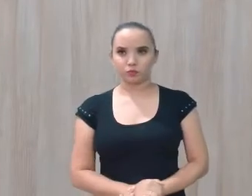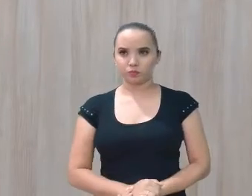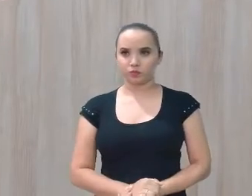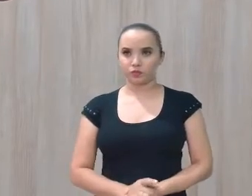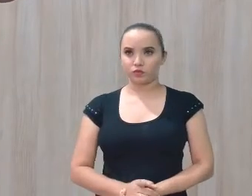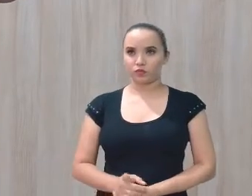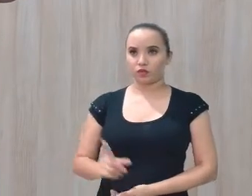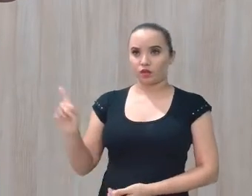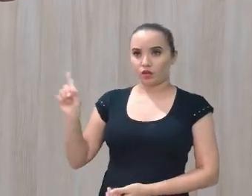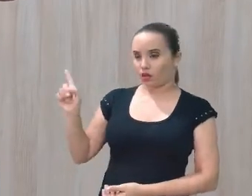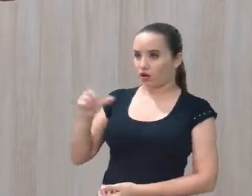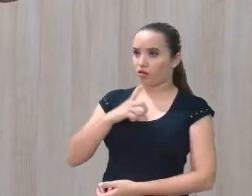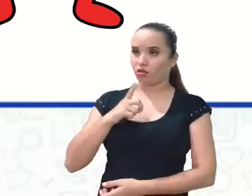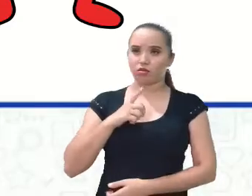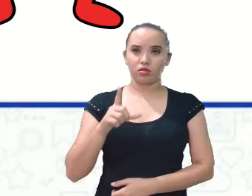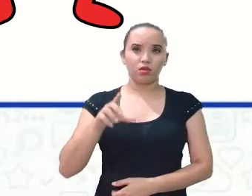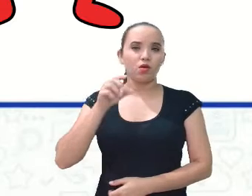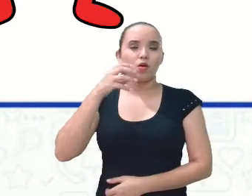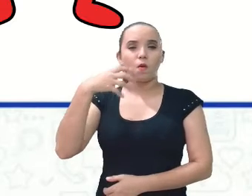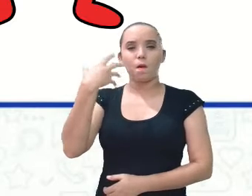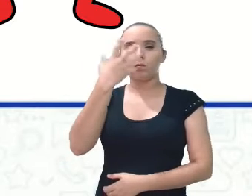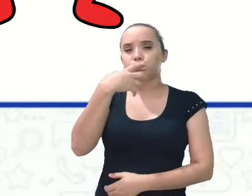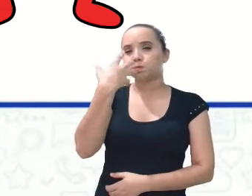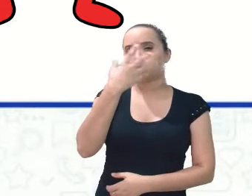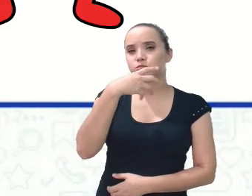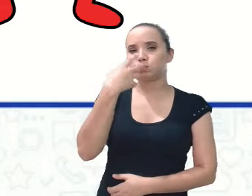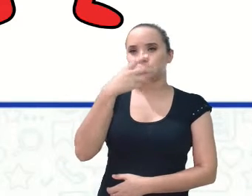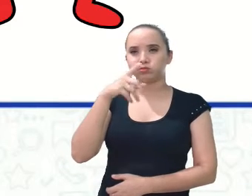um cantinho do passarinho.